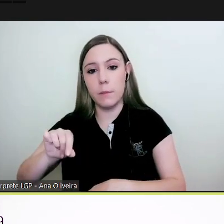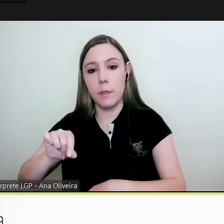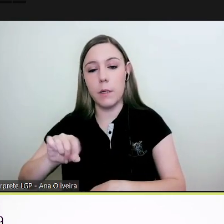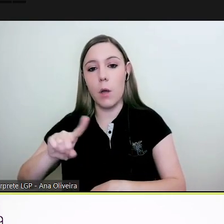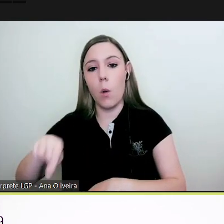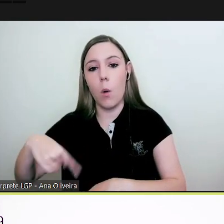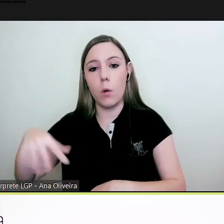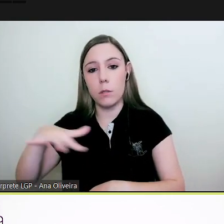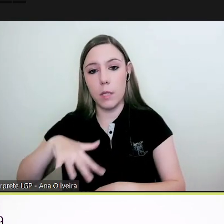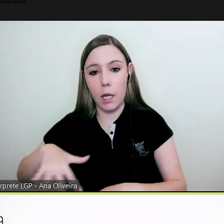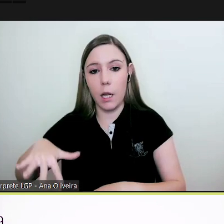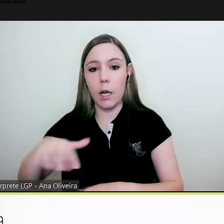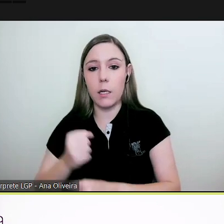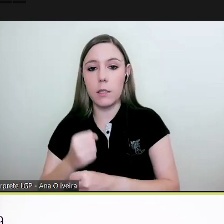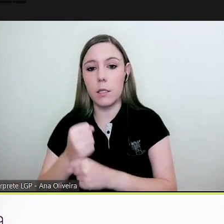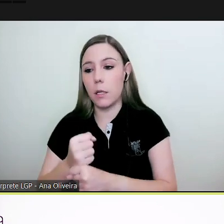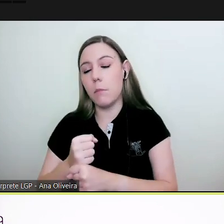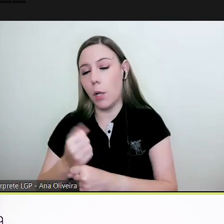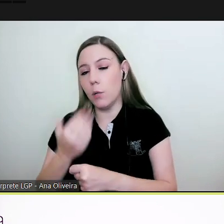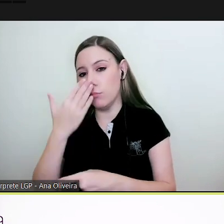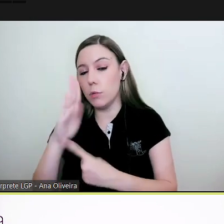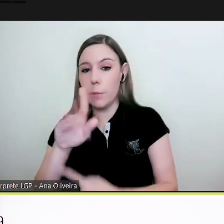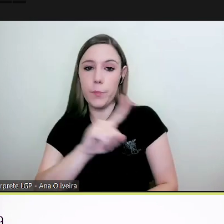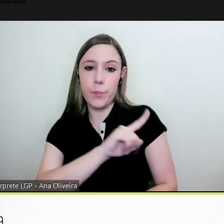noutros setores de atividade, nomeadamente o privado.